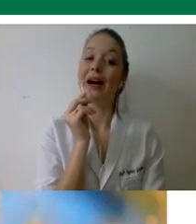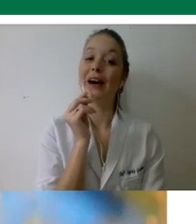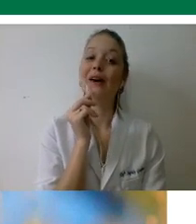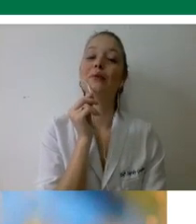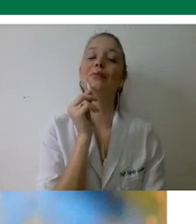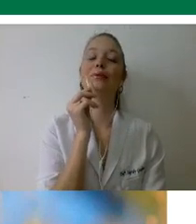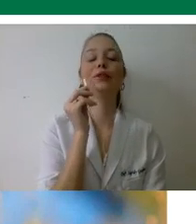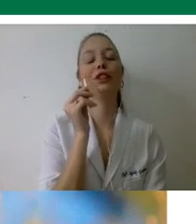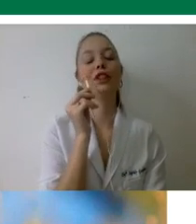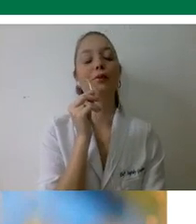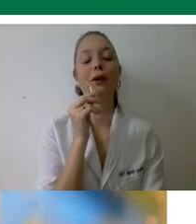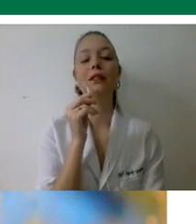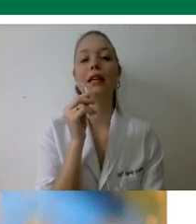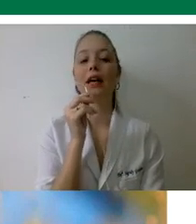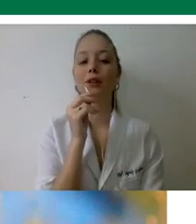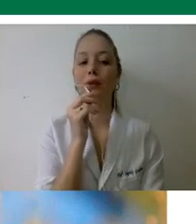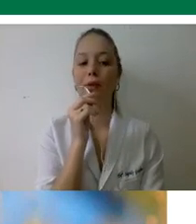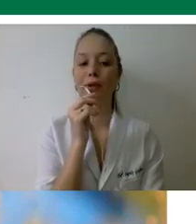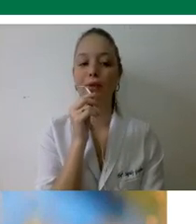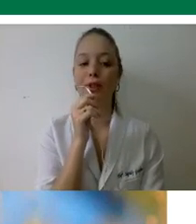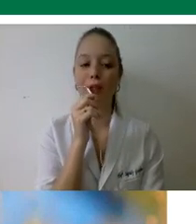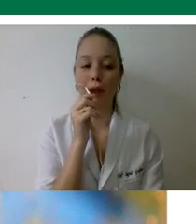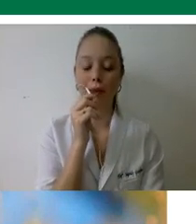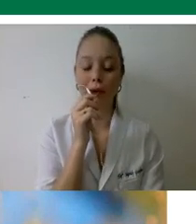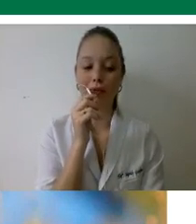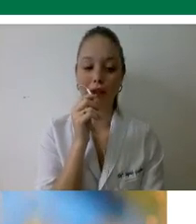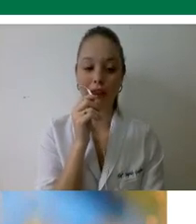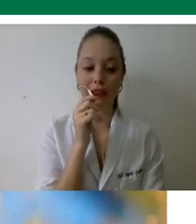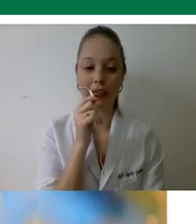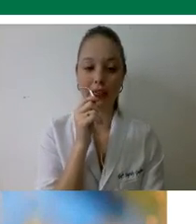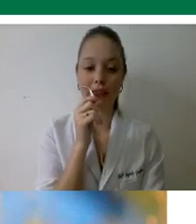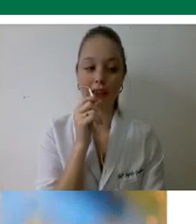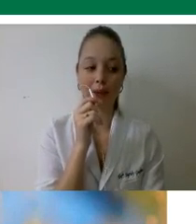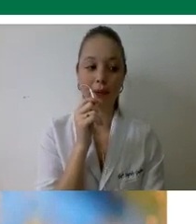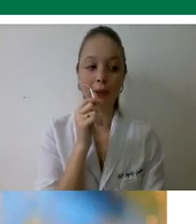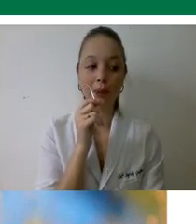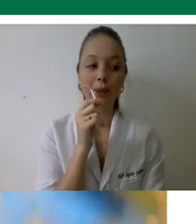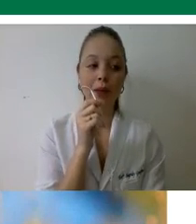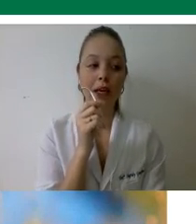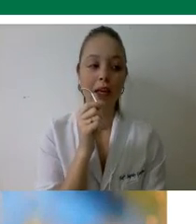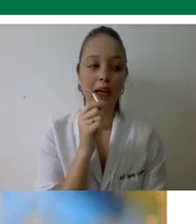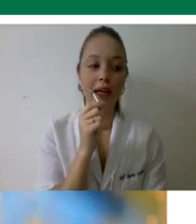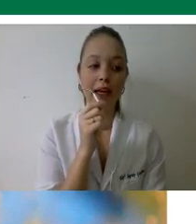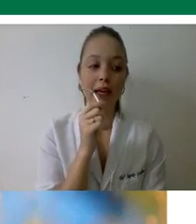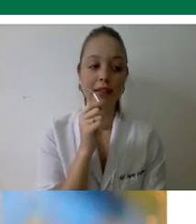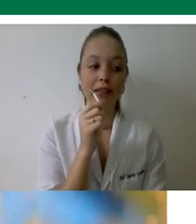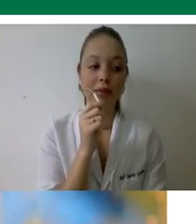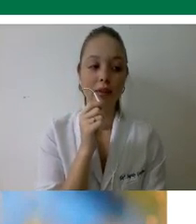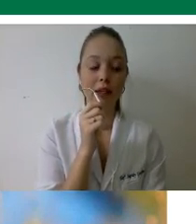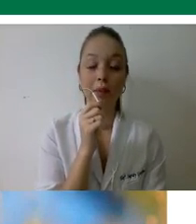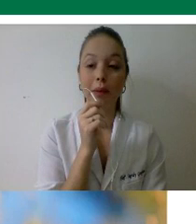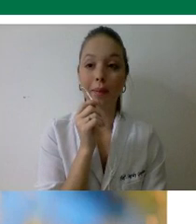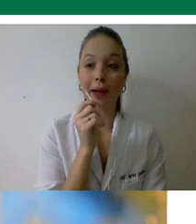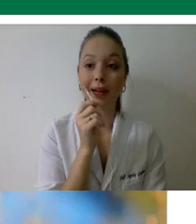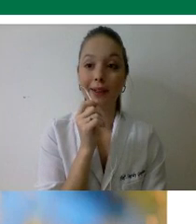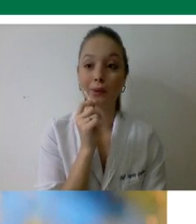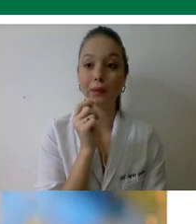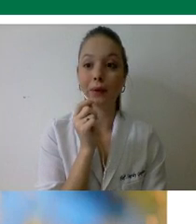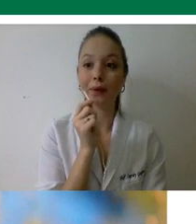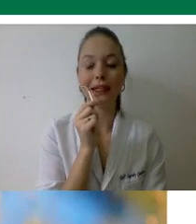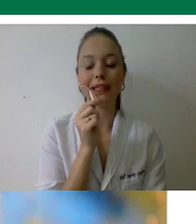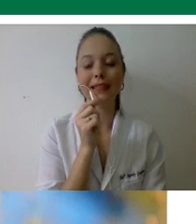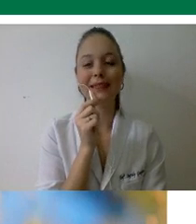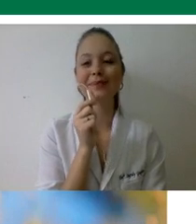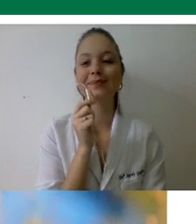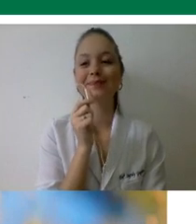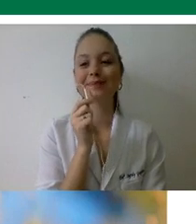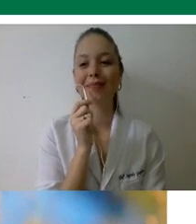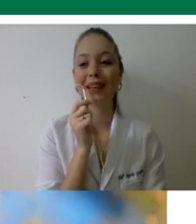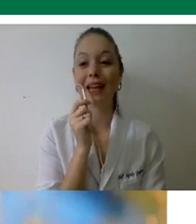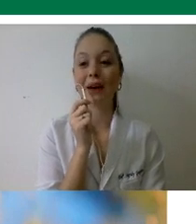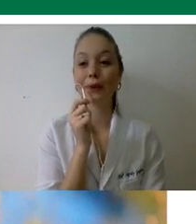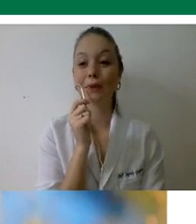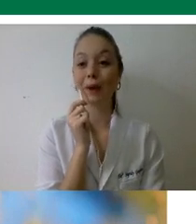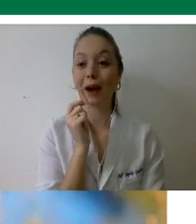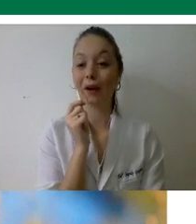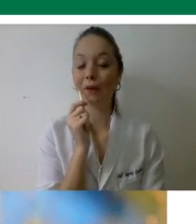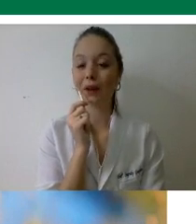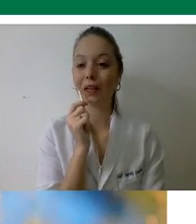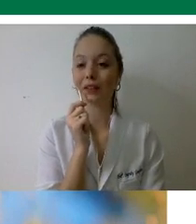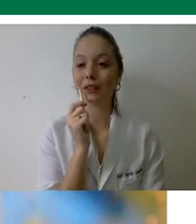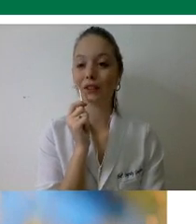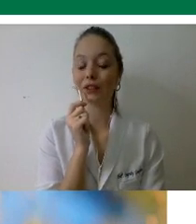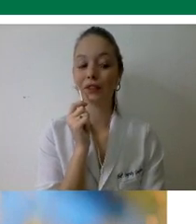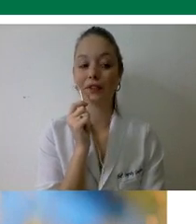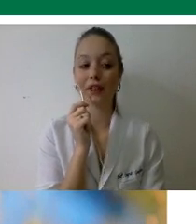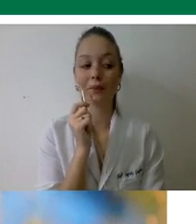Oi, pessoal. Bom dia, boa tarde ou boa noite aí para vocês, tá bom? Estamos aqui para mais uma aulinha. Na